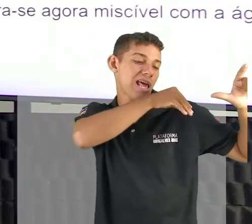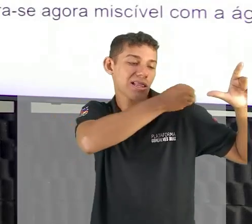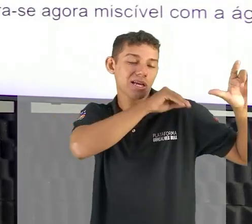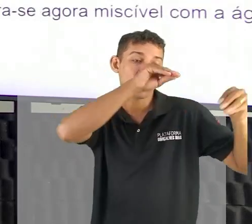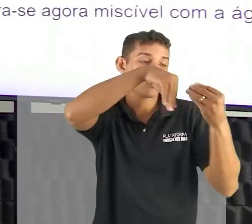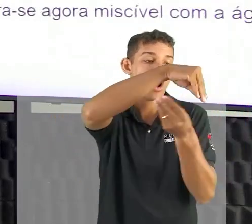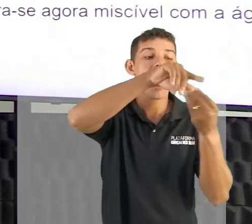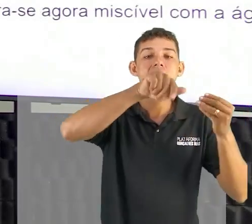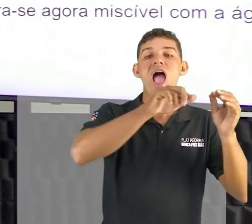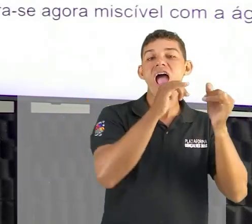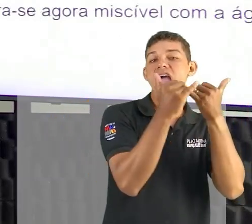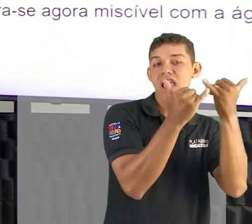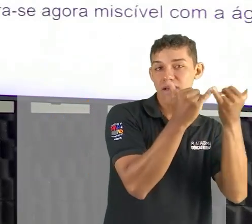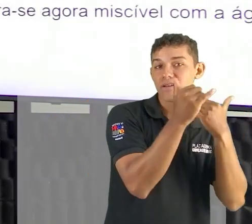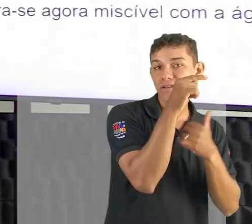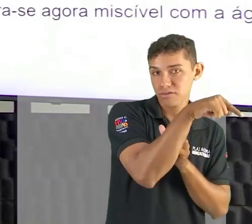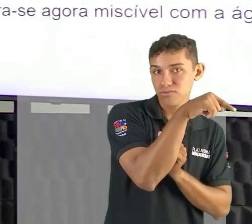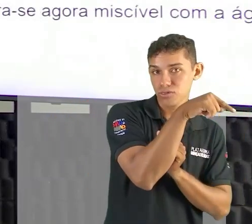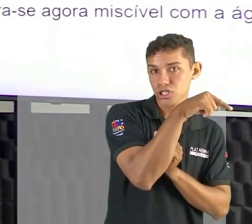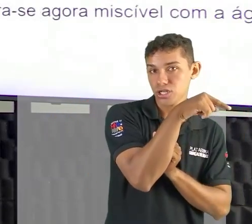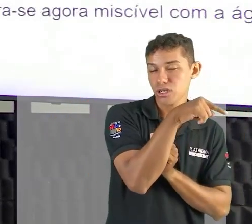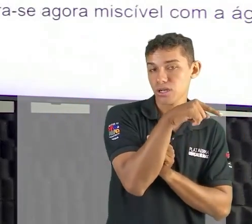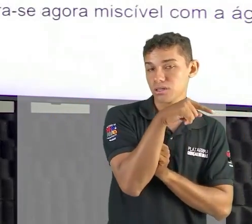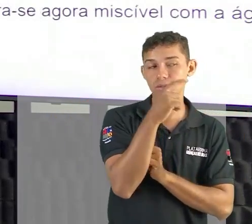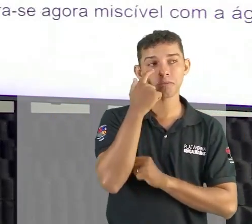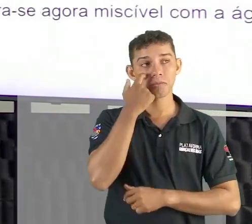mistura também é homogênea.